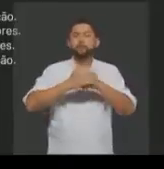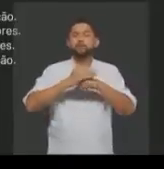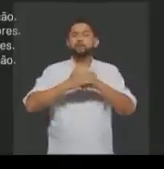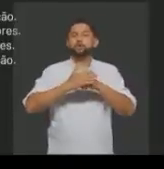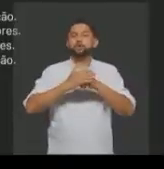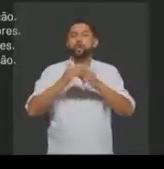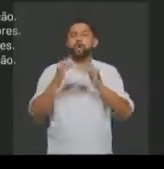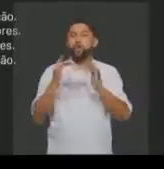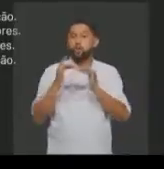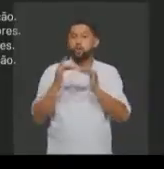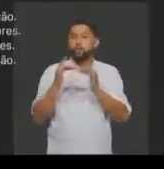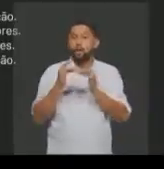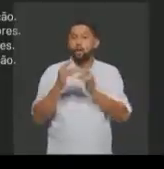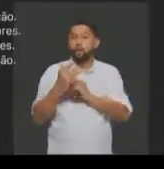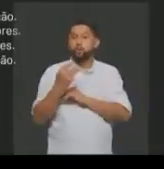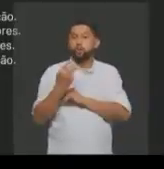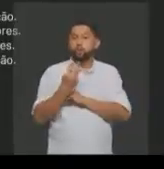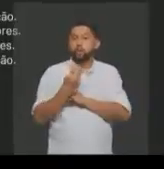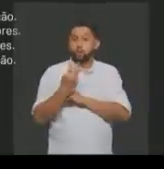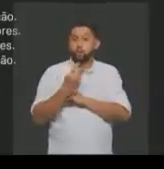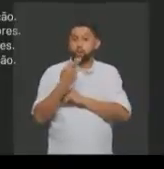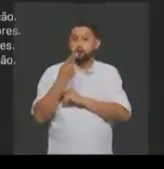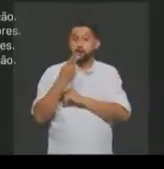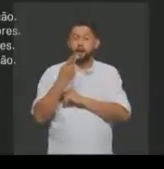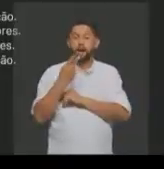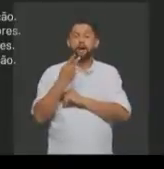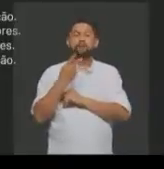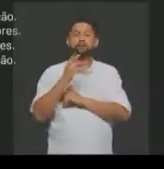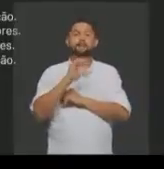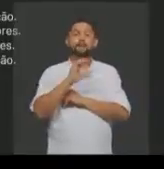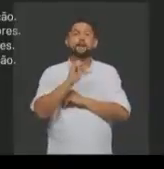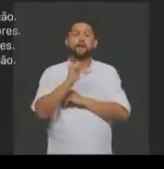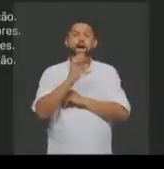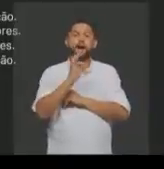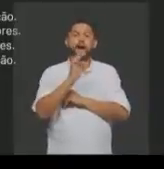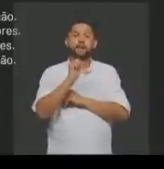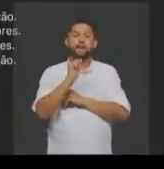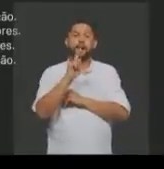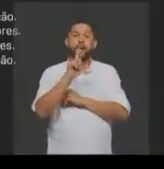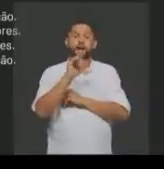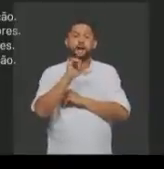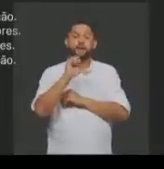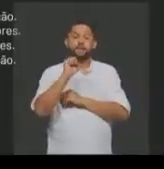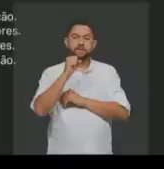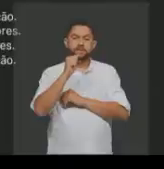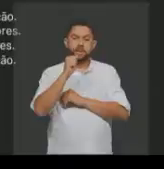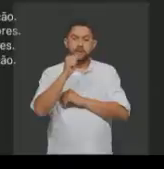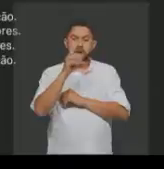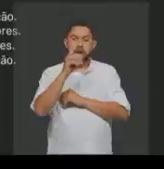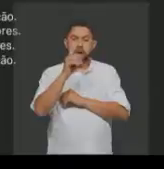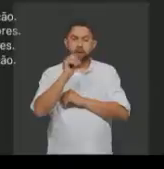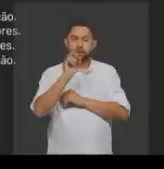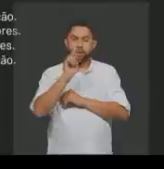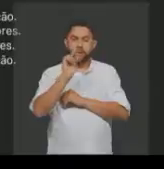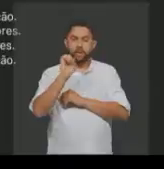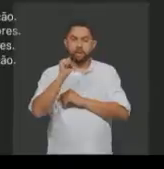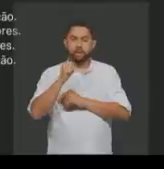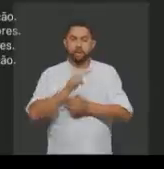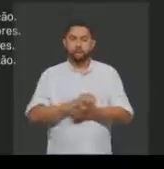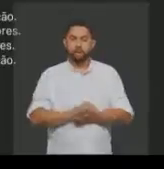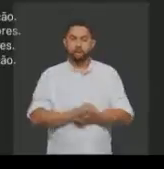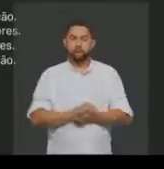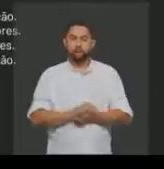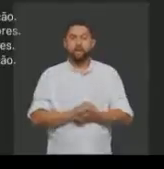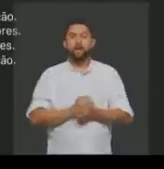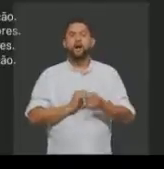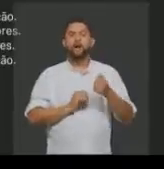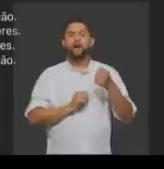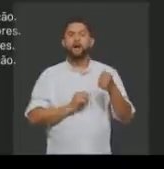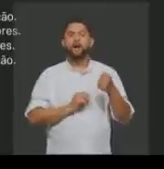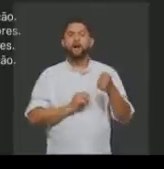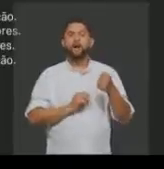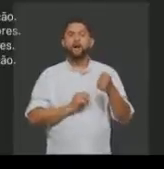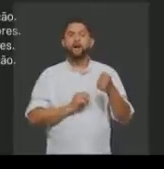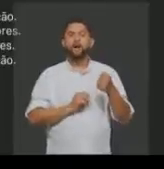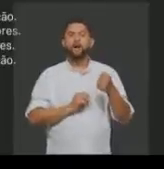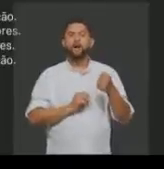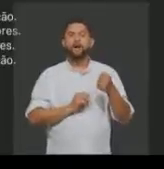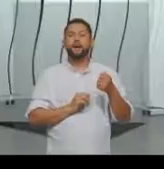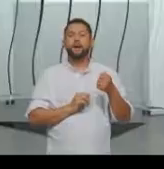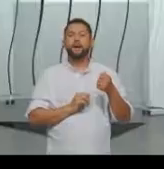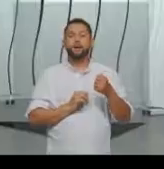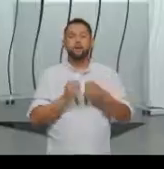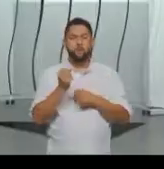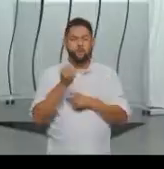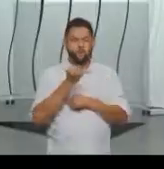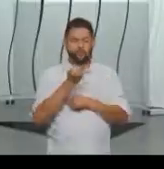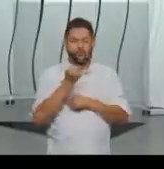e o terceiro falava sobre os catalisadores. Então, letra A, temperatura, superfície de contato,